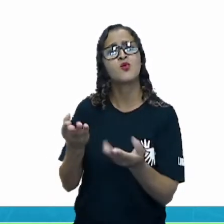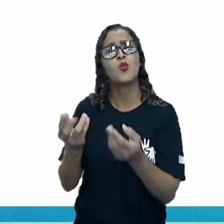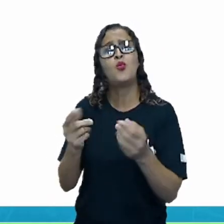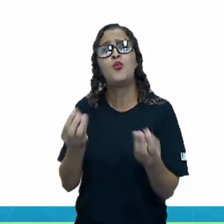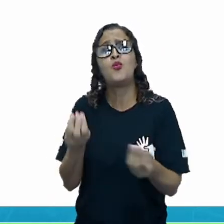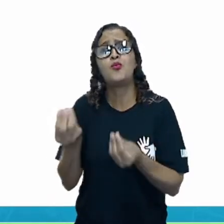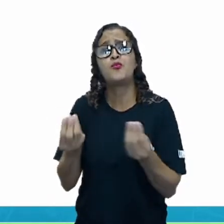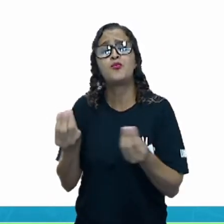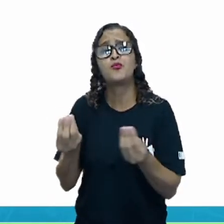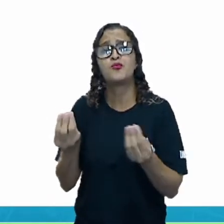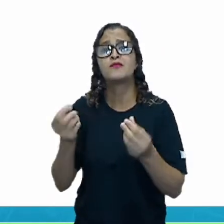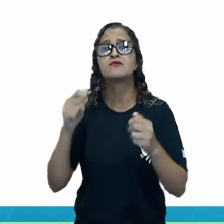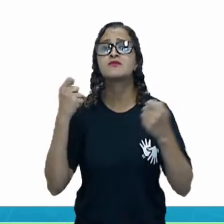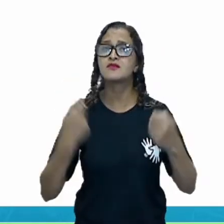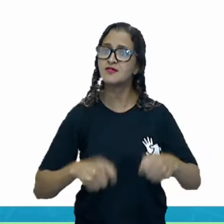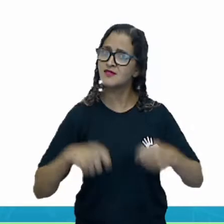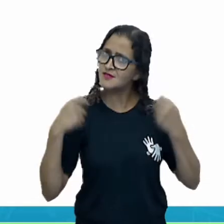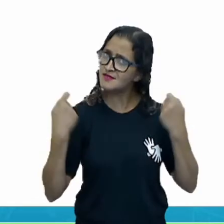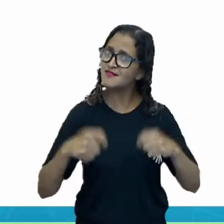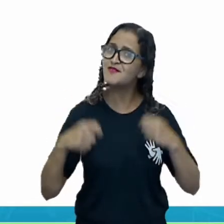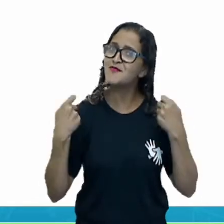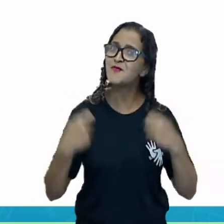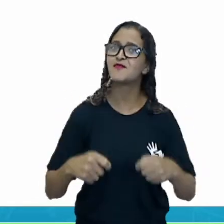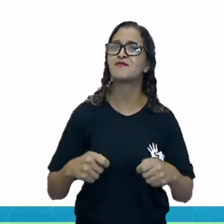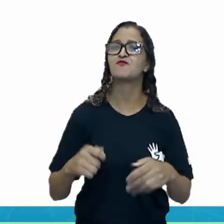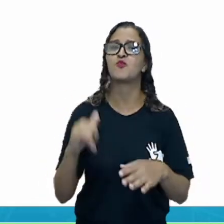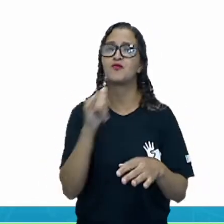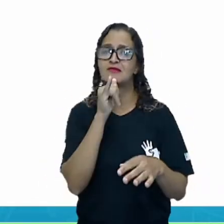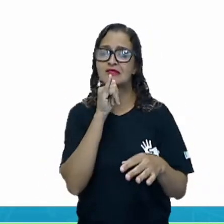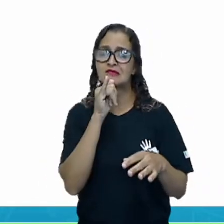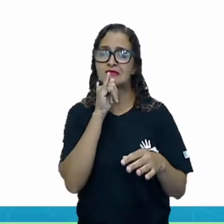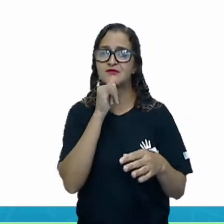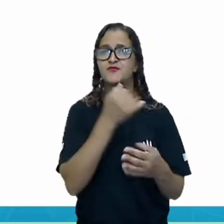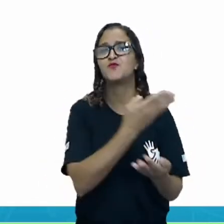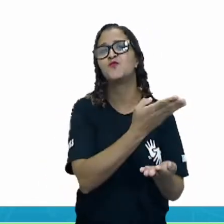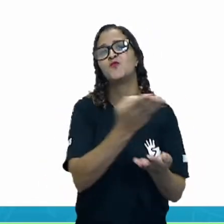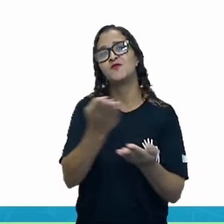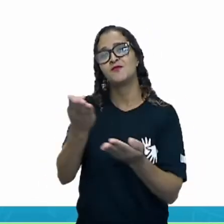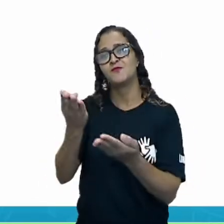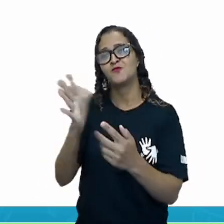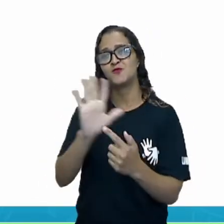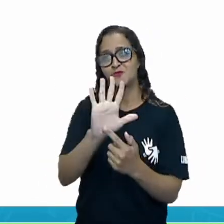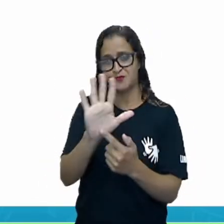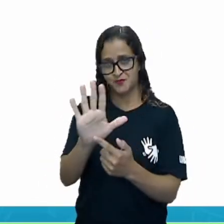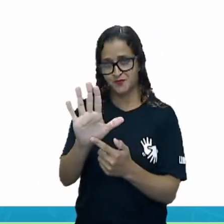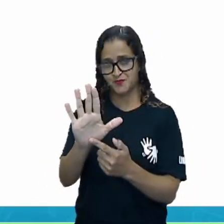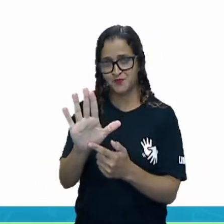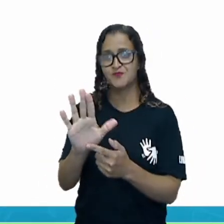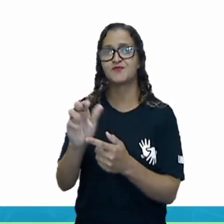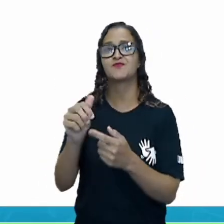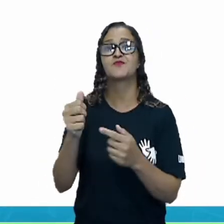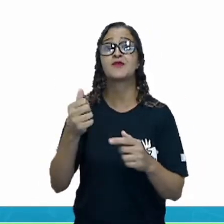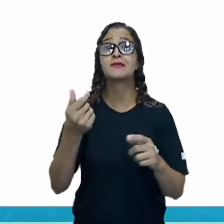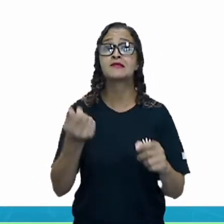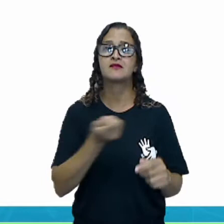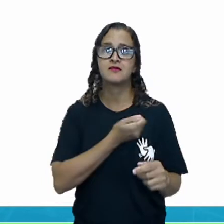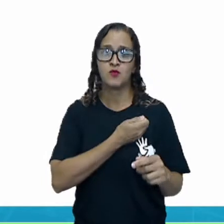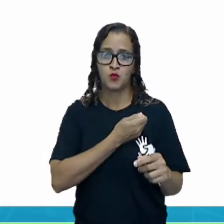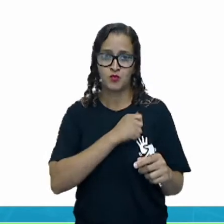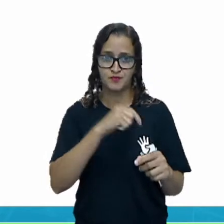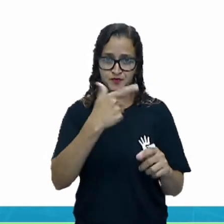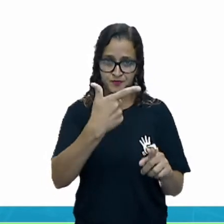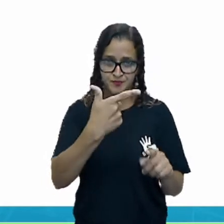Professora, como assim? Olha, vou fazer aqui para vocês. Vamos pegar o algarismo 2, o sinal